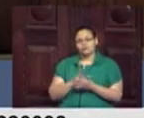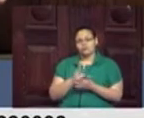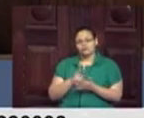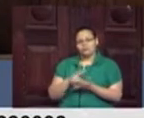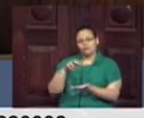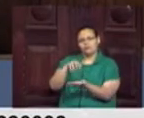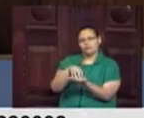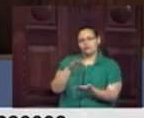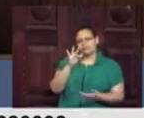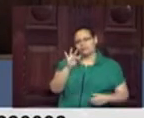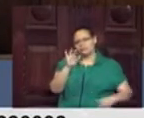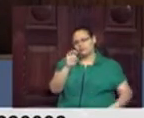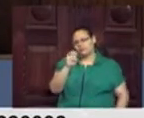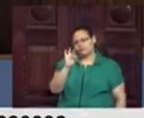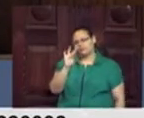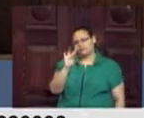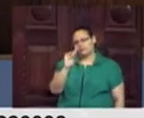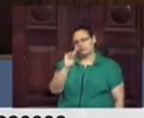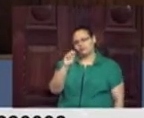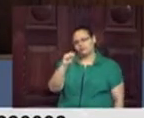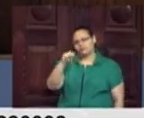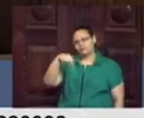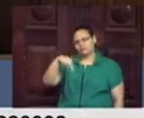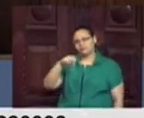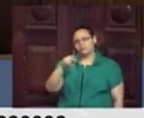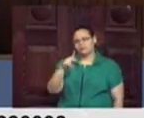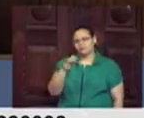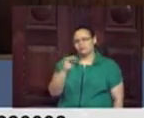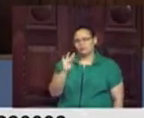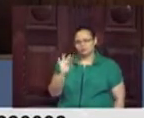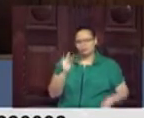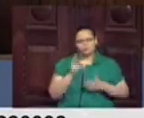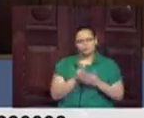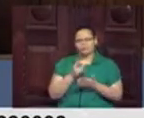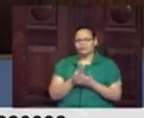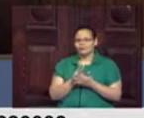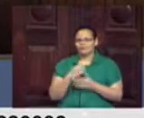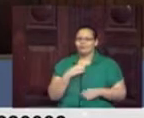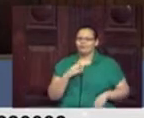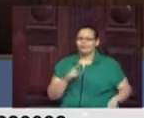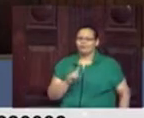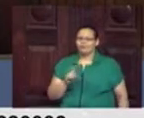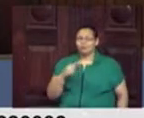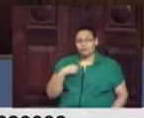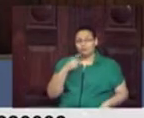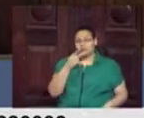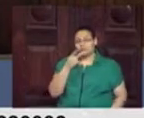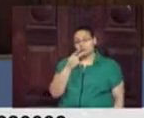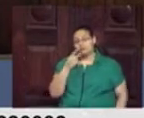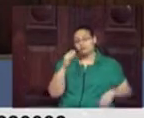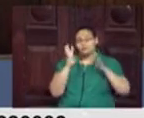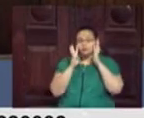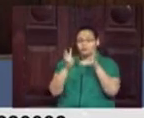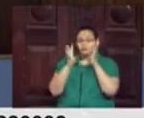FETransport como sempre foi. É disso que a gente está falando. Prestem atenção, senhores.